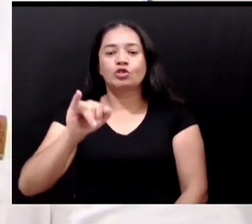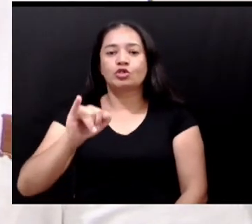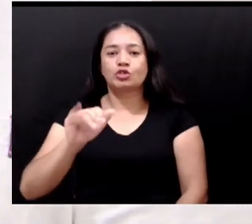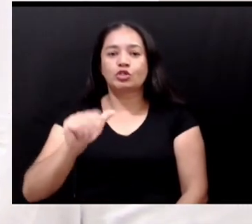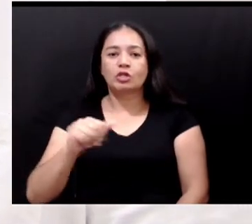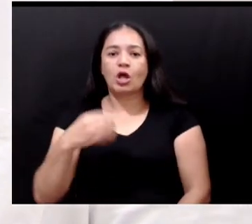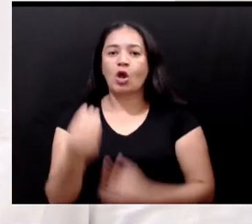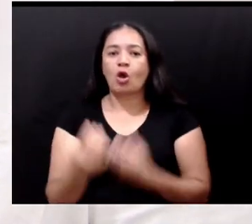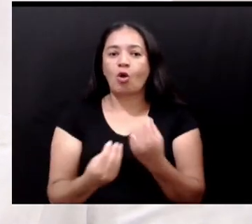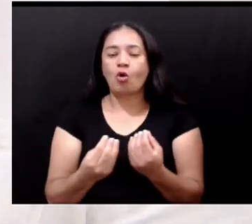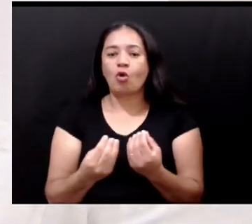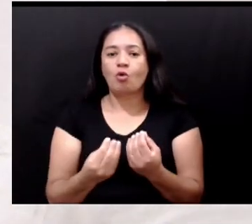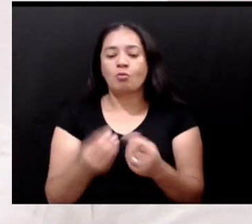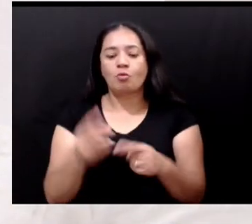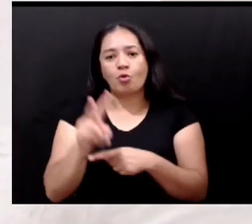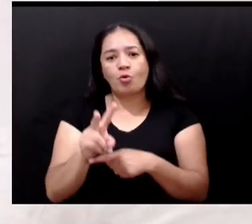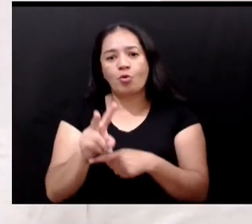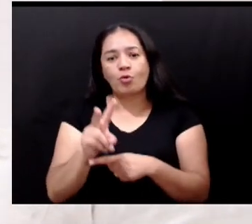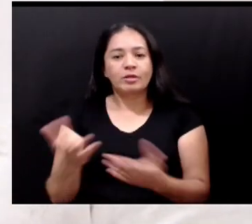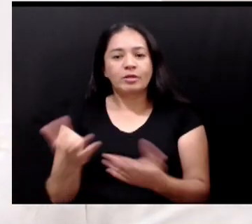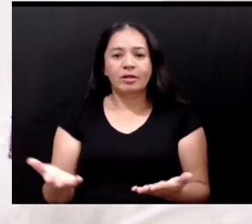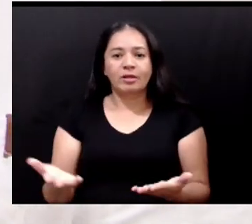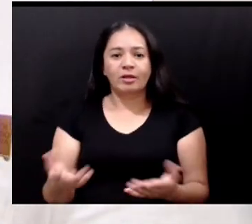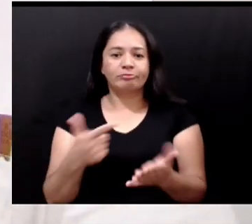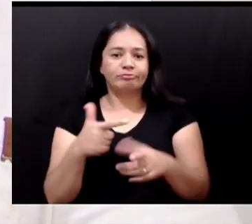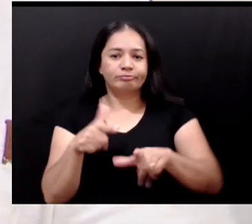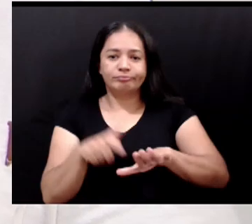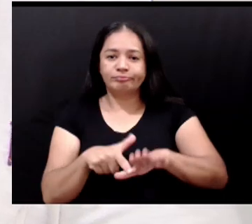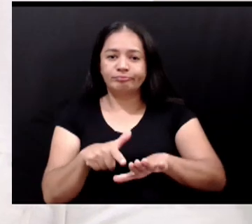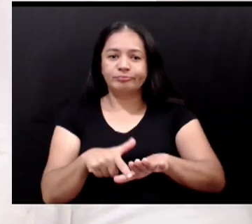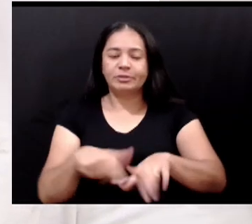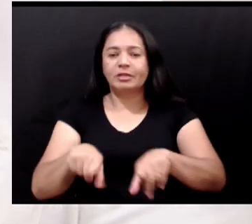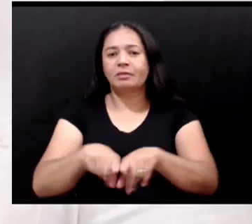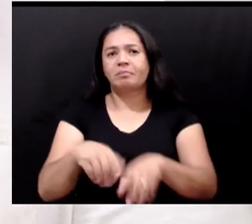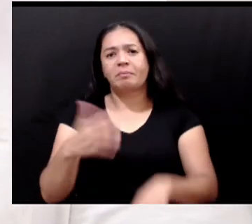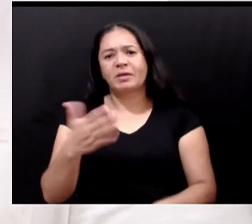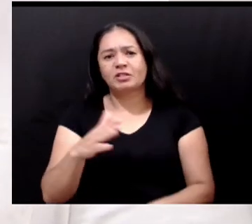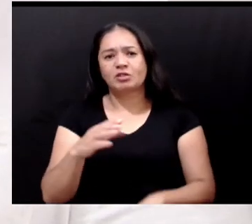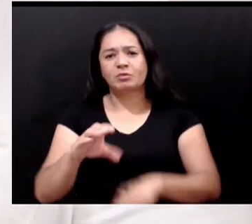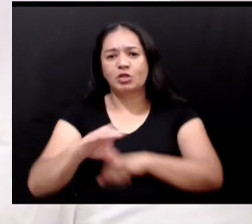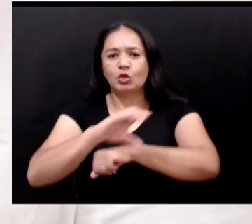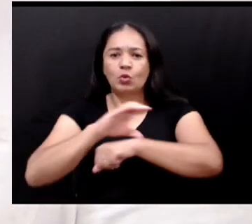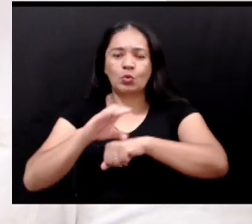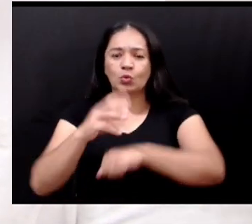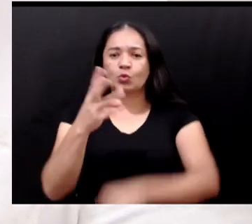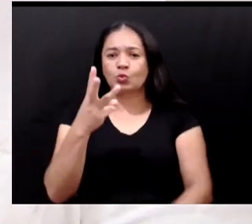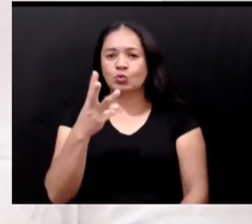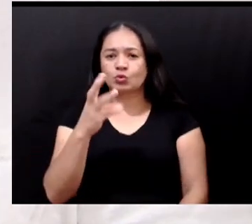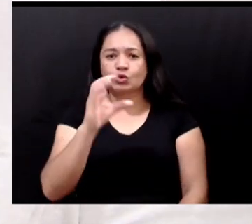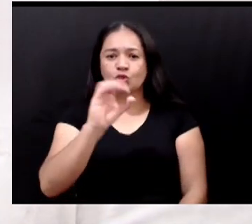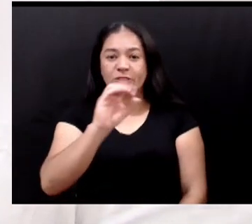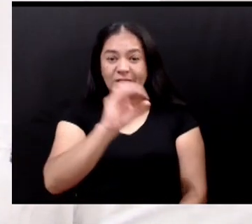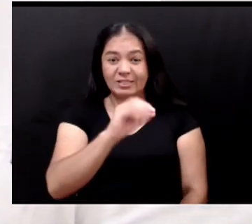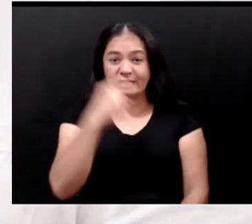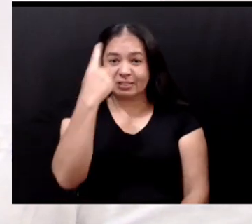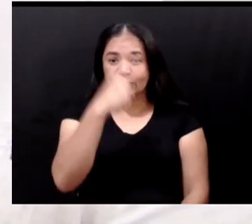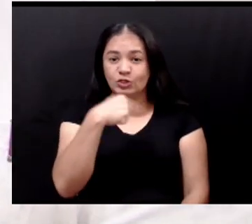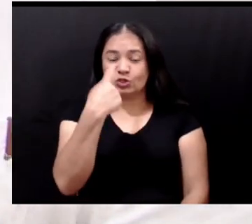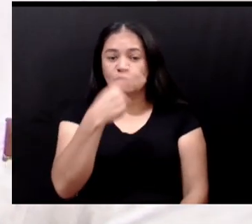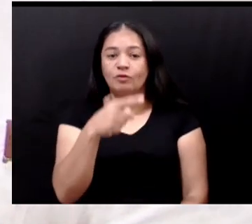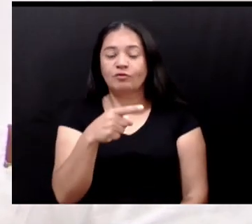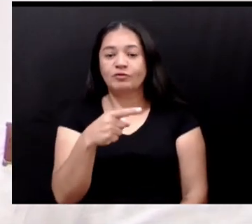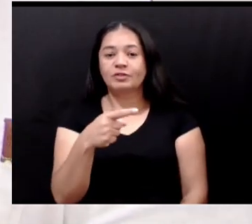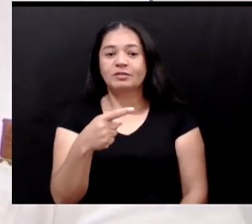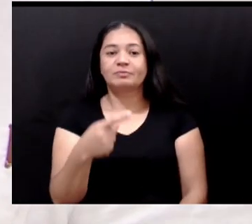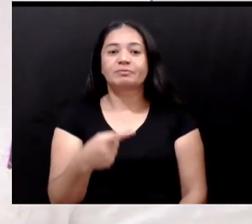dos pés, em curso de 300 horas, vamos dizer assim, mais ou menos, né? Então você pega a essência, a